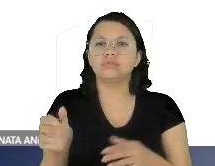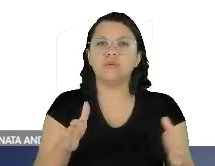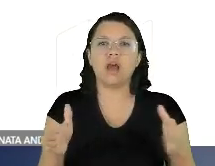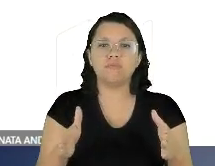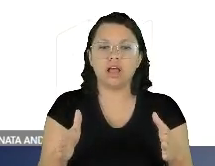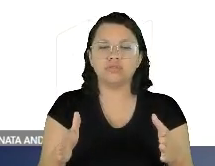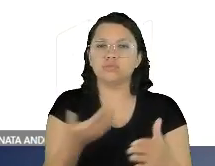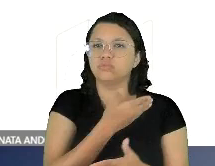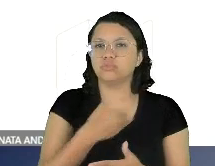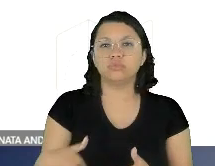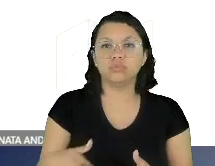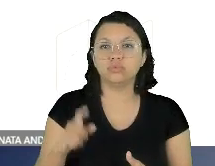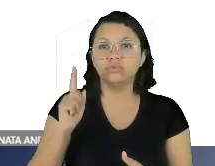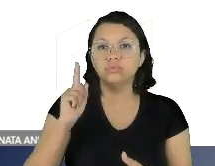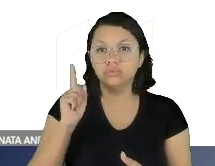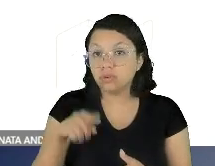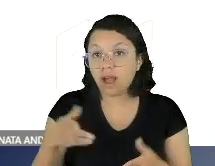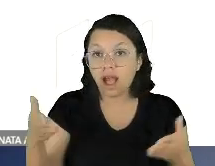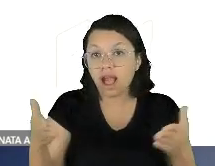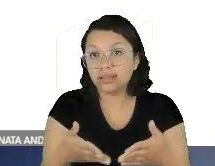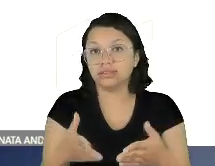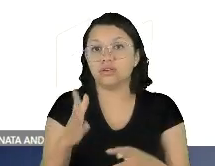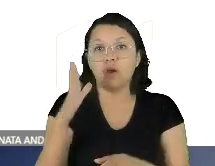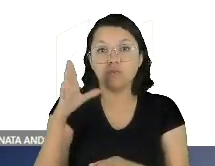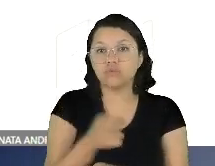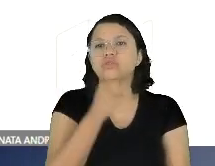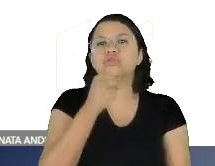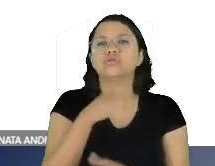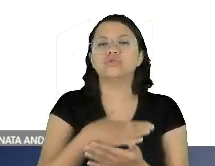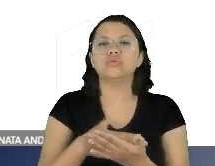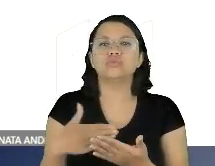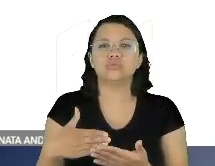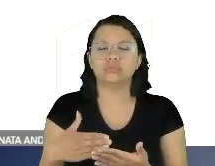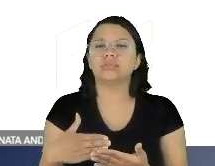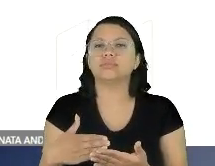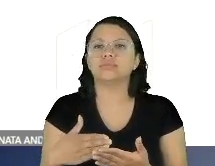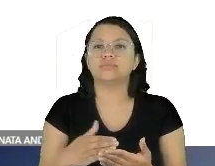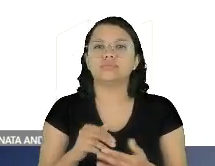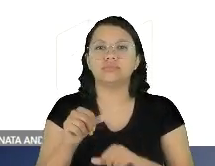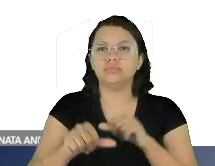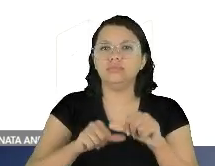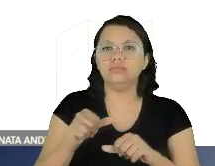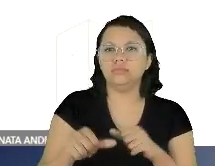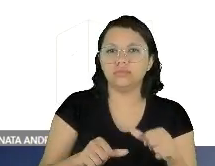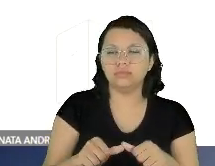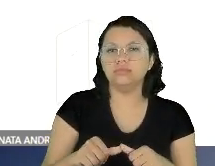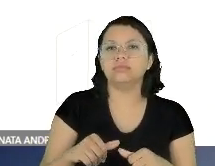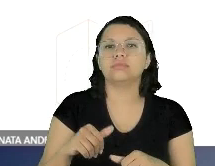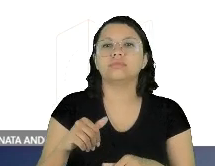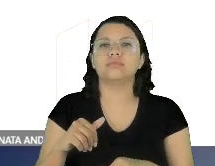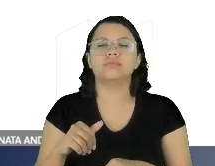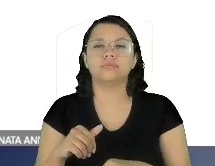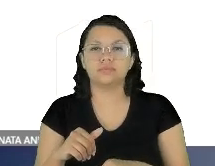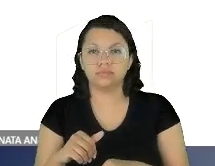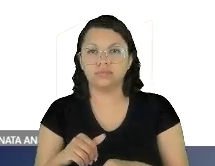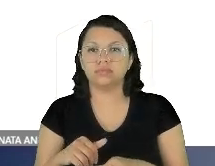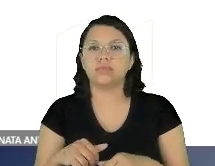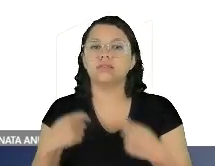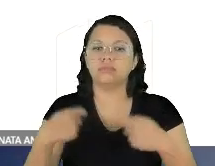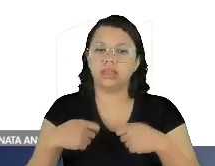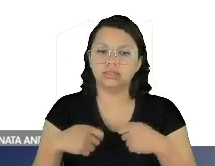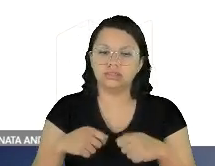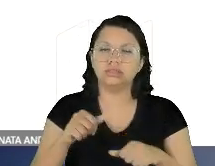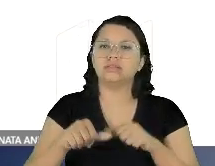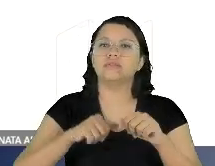essas conquistas que começam a engrossar o coro pela necessidade de uma